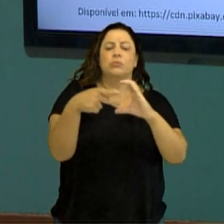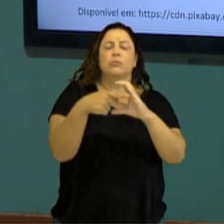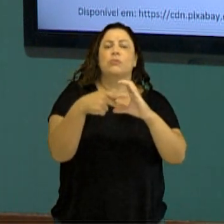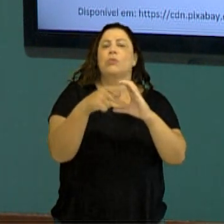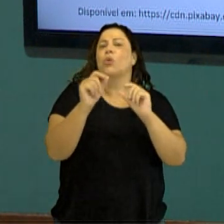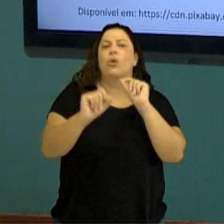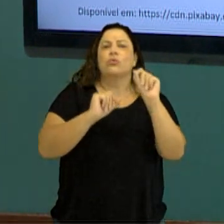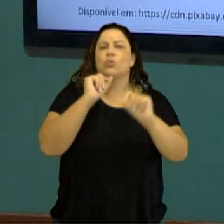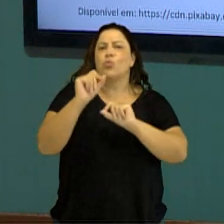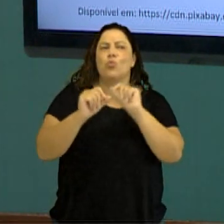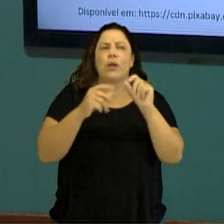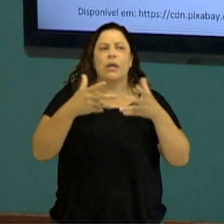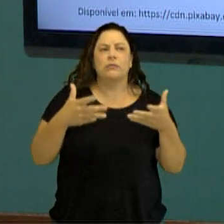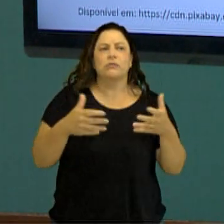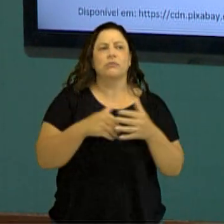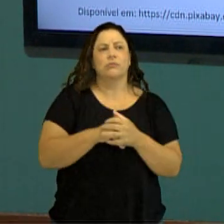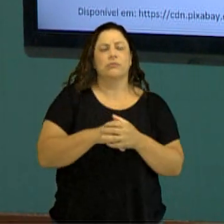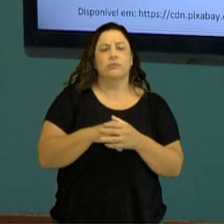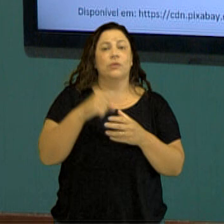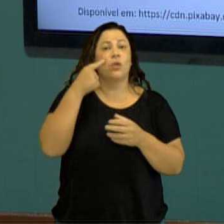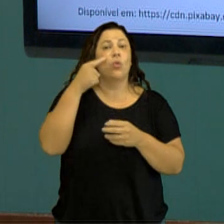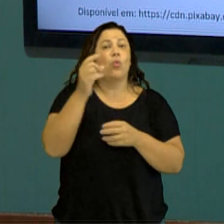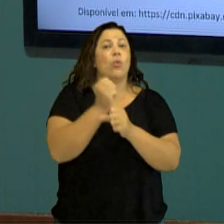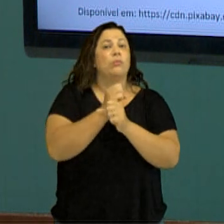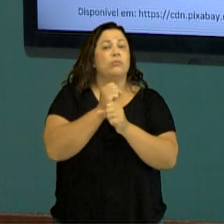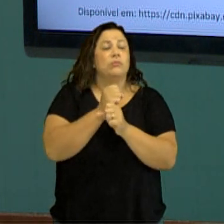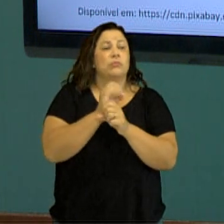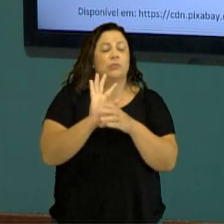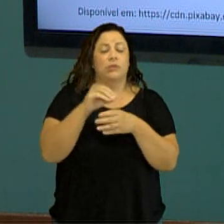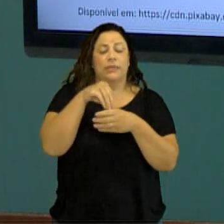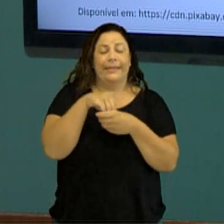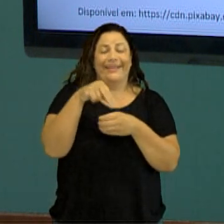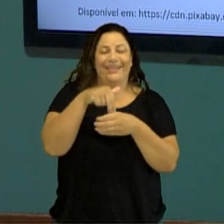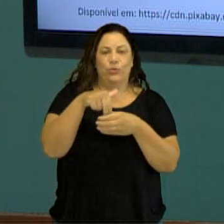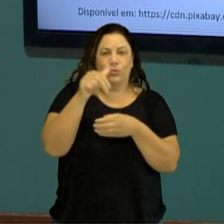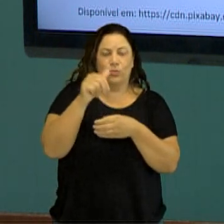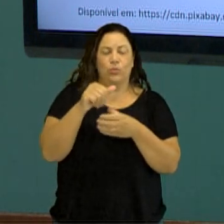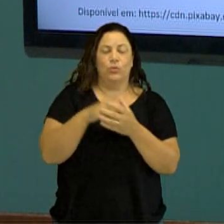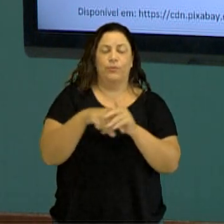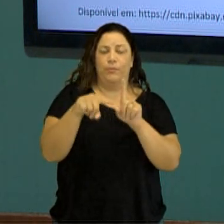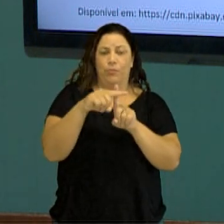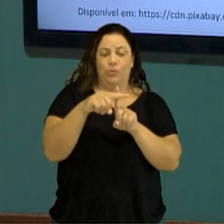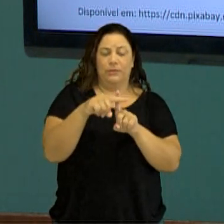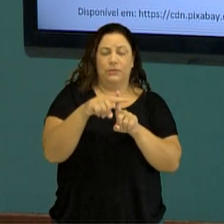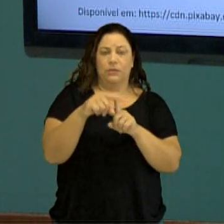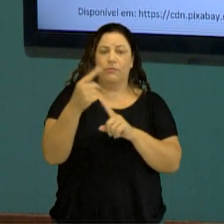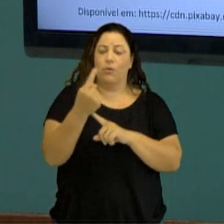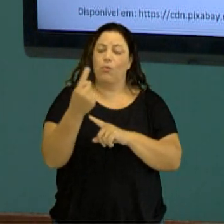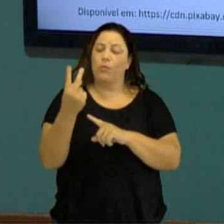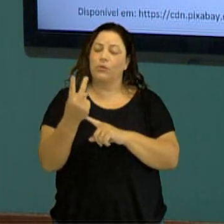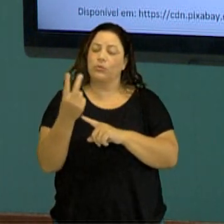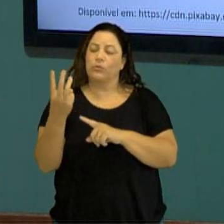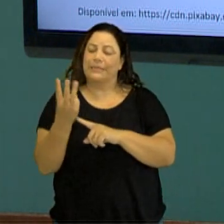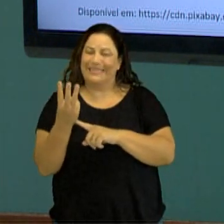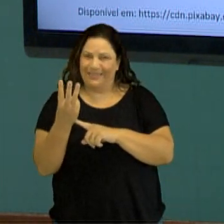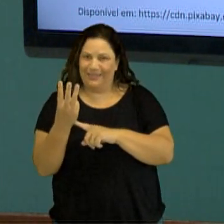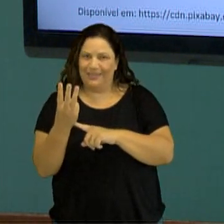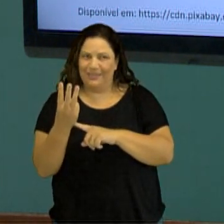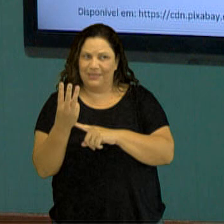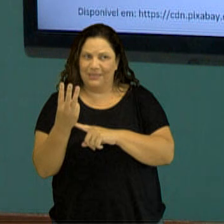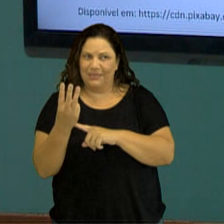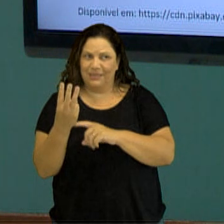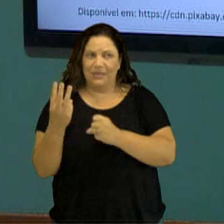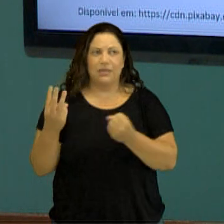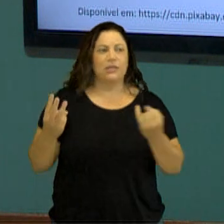agora? Você ia contar assim, ó, lá dentro do núcleo, carga positiva, eu tenho 1, 2, 3. Portanto, a quantidade